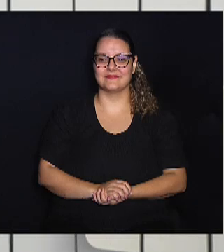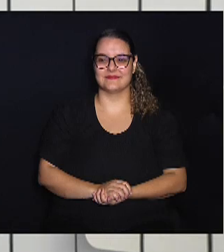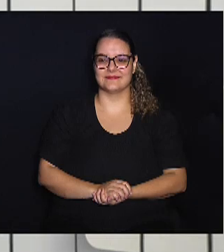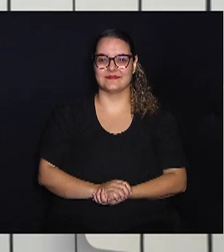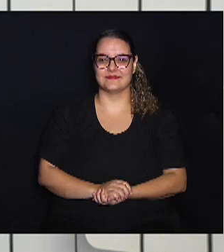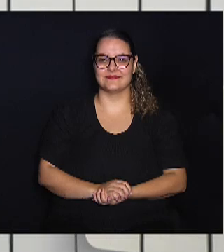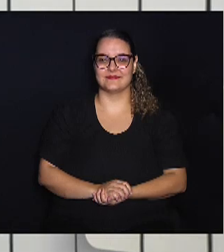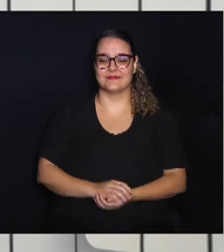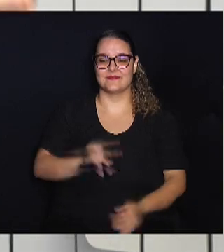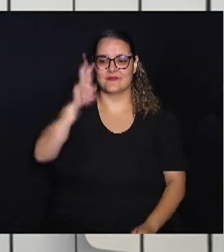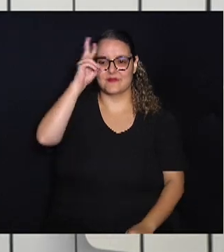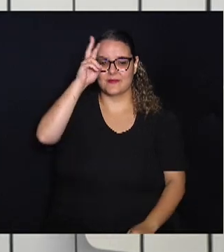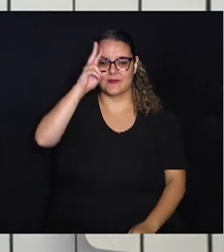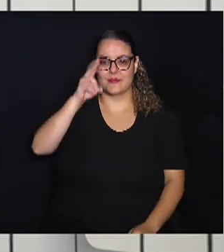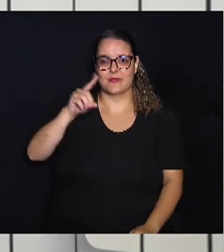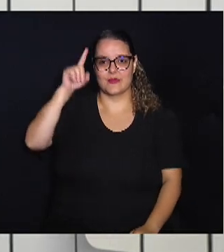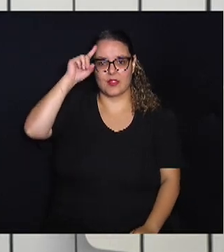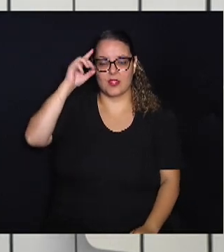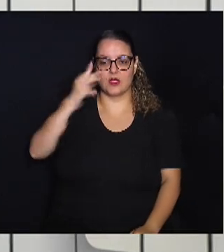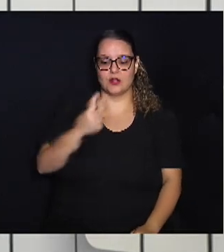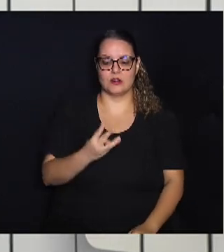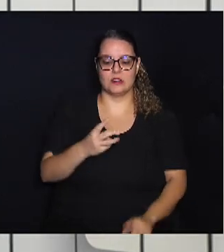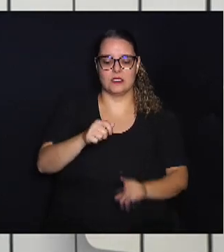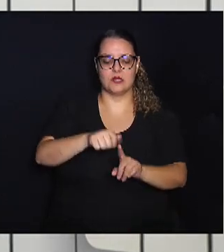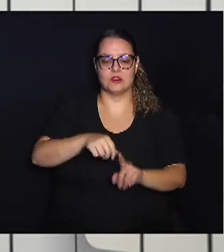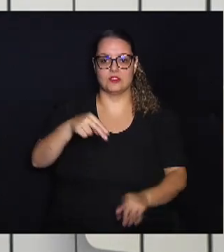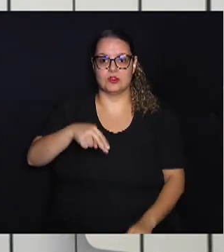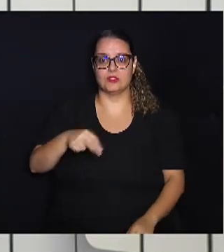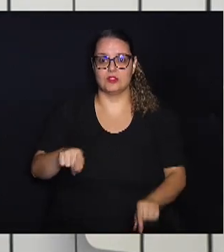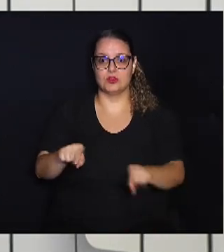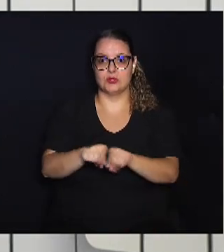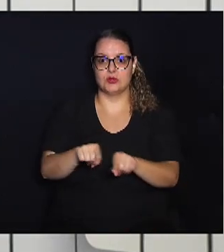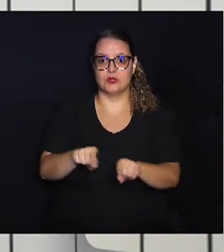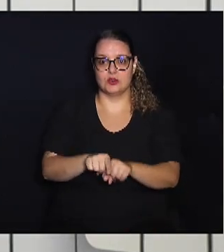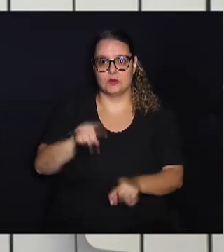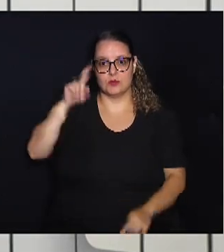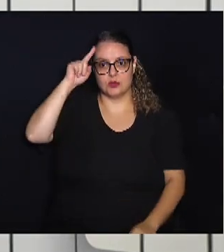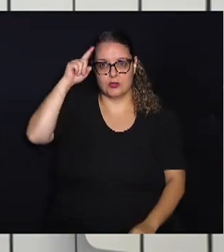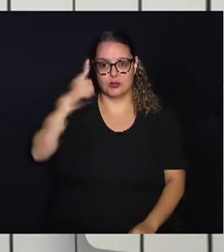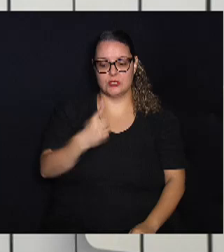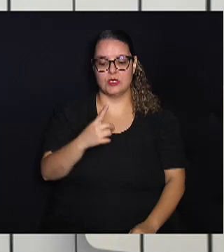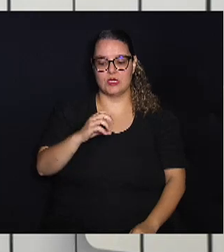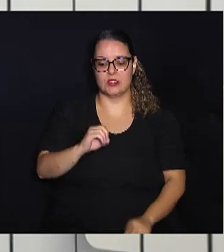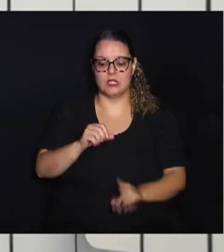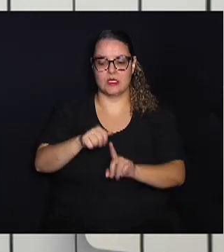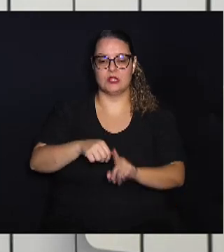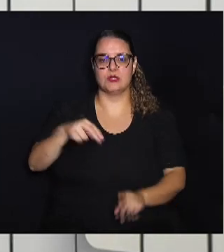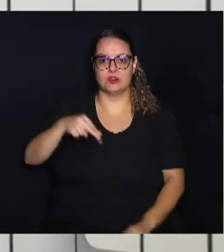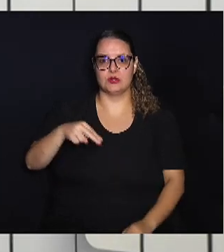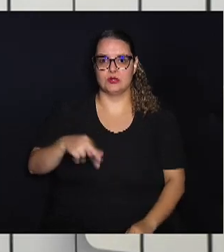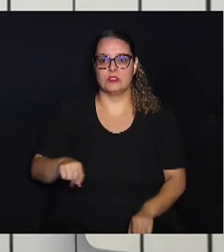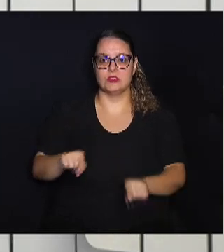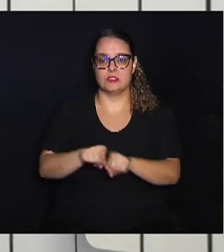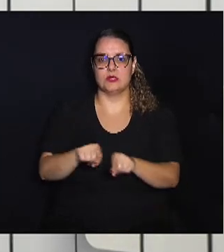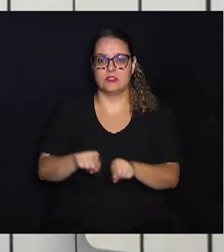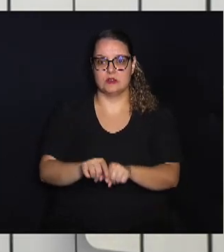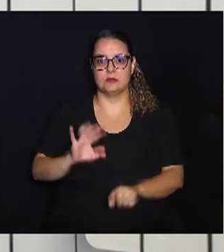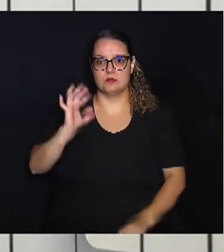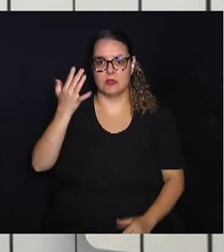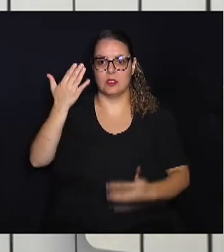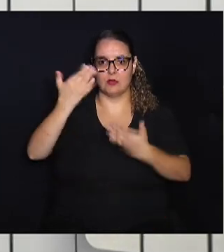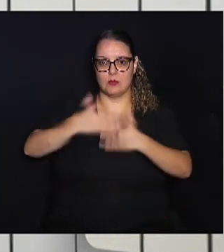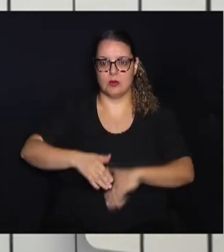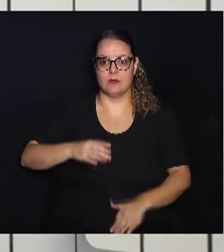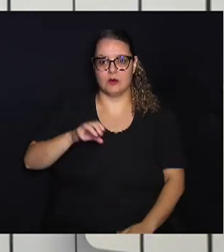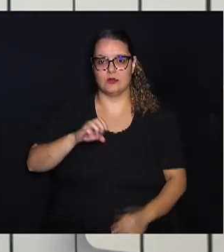linha. Lembrando que é para o dia 3 de novembro e também para o dia 10 de novembro, quando também acontece a prova do